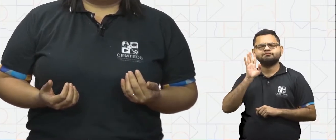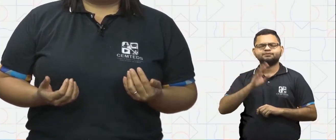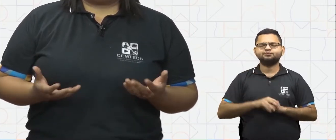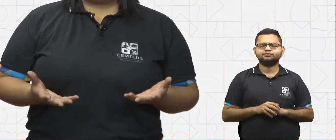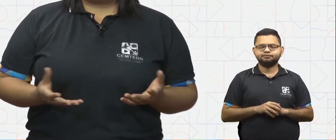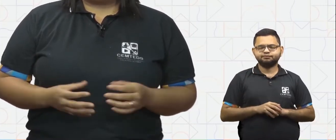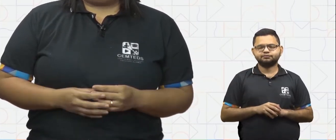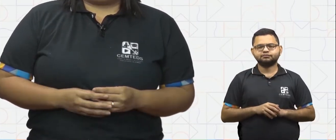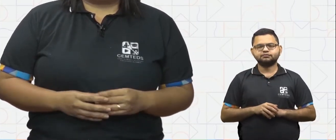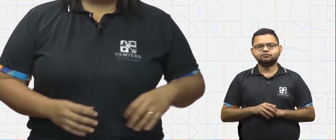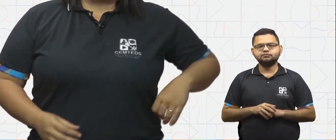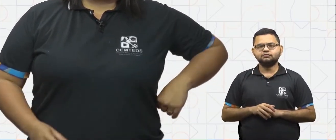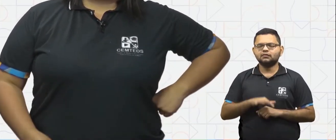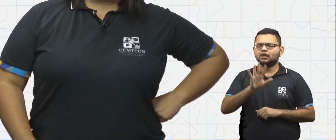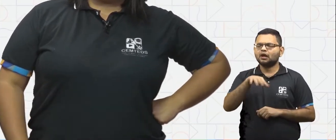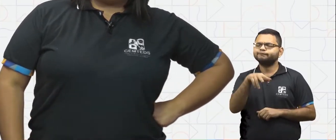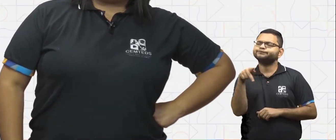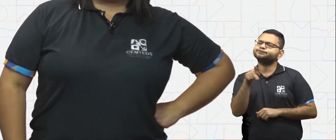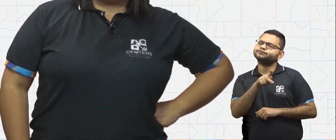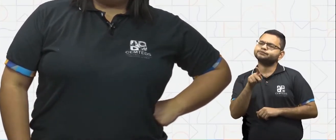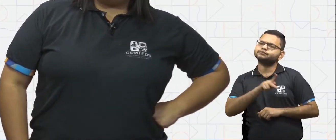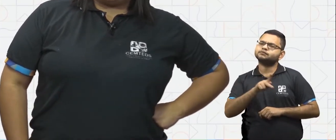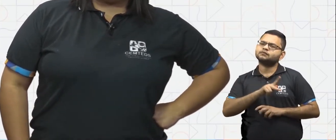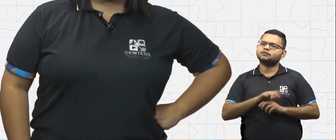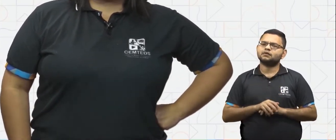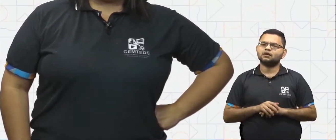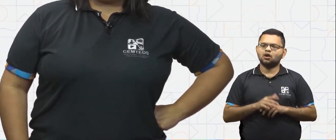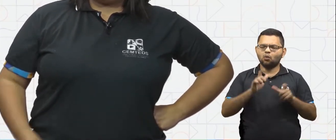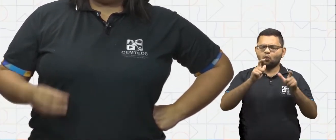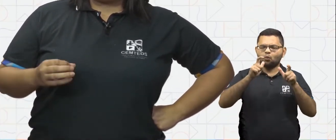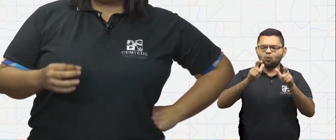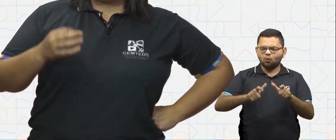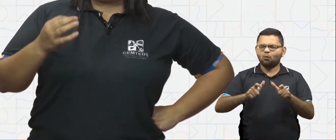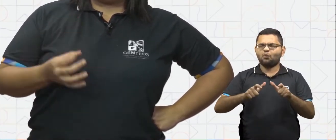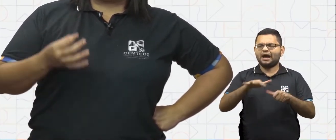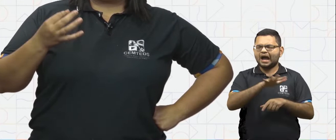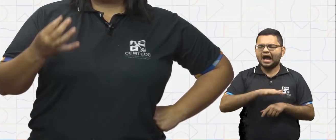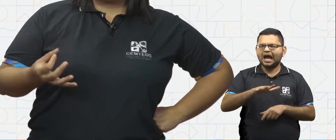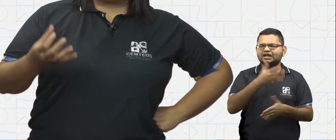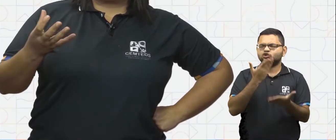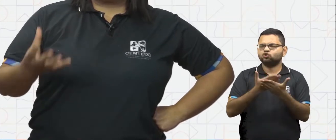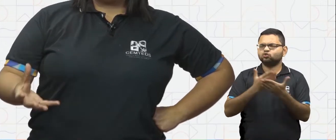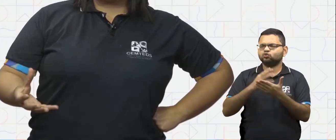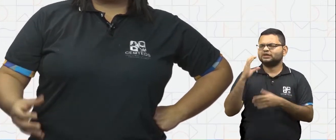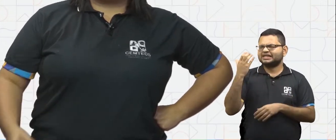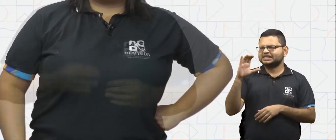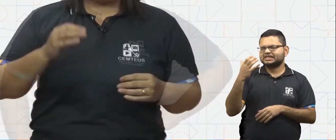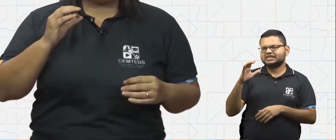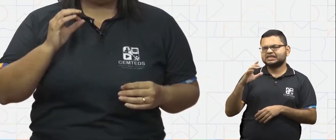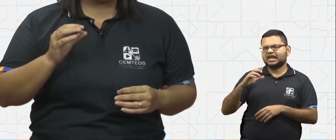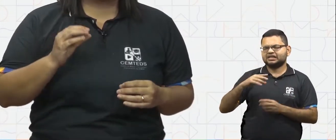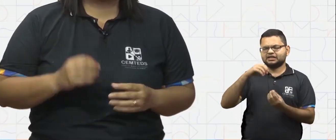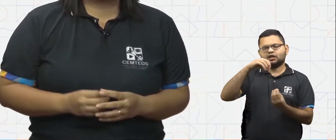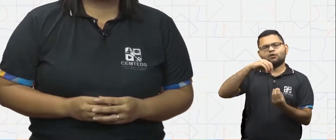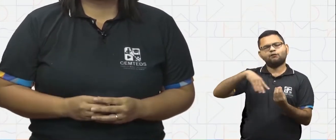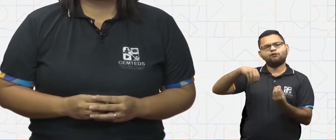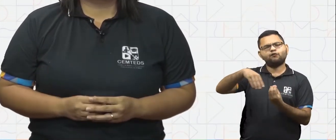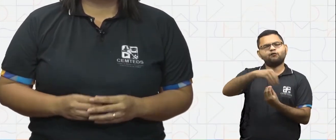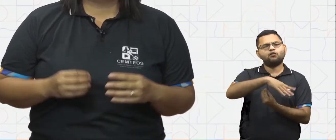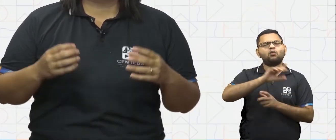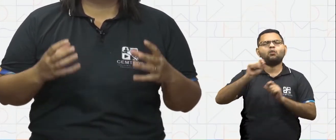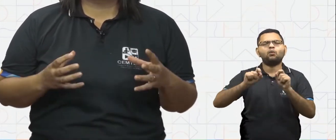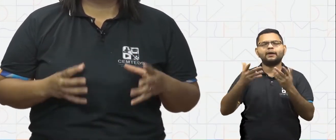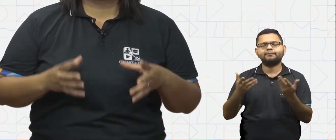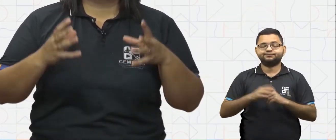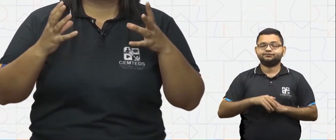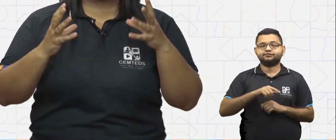perguntando, neste momento, professora, qual a área da ciência que estuda fungo? A área da ciência que